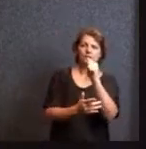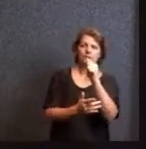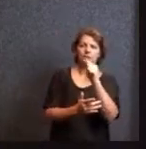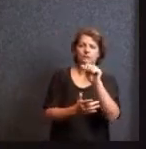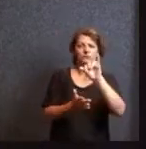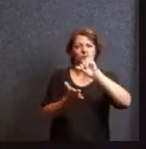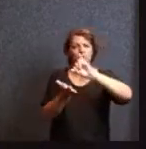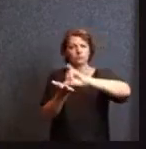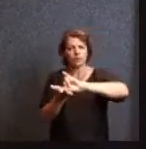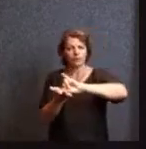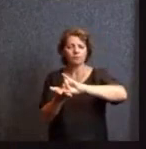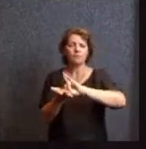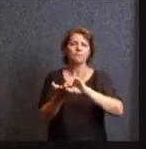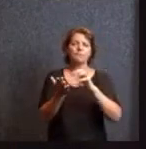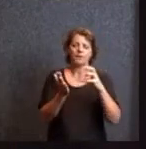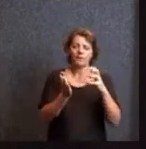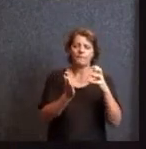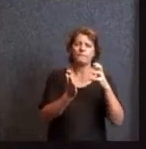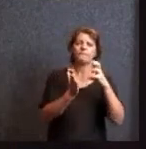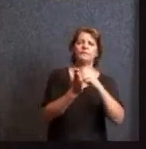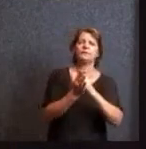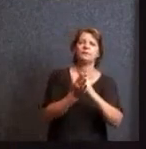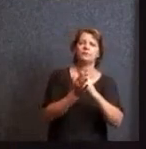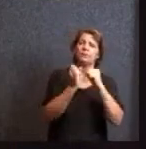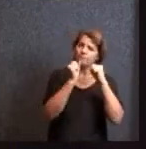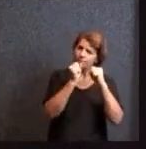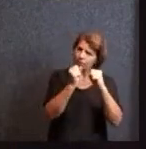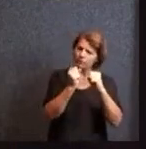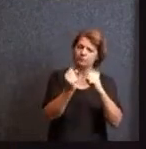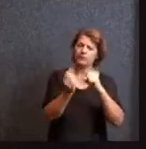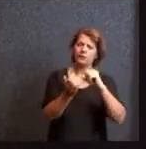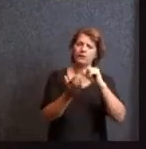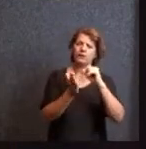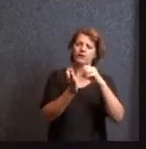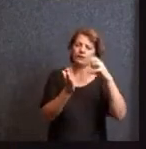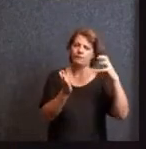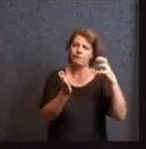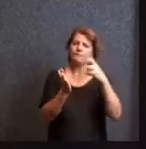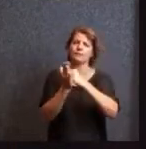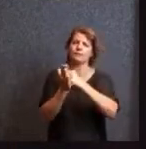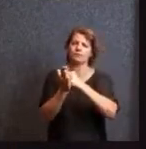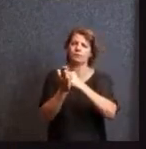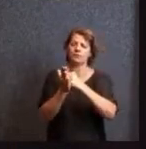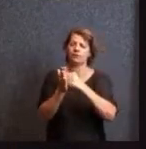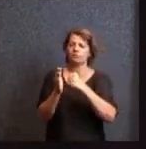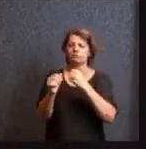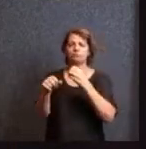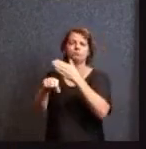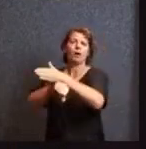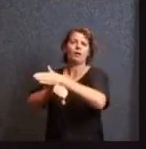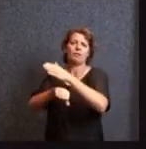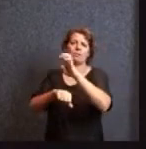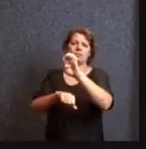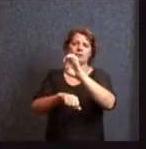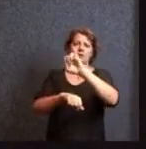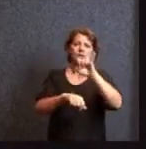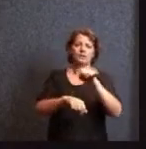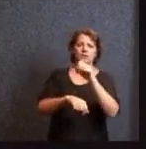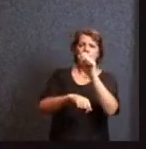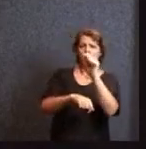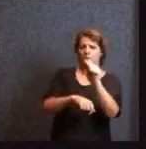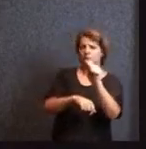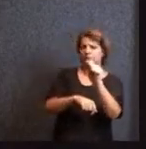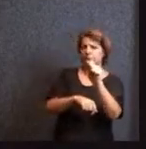podem ser ainda efetivadas e se tiver demanda fora dessas 31 unidades escolares,